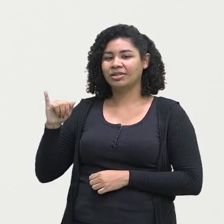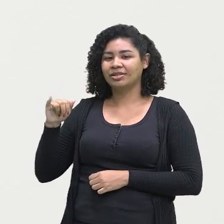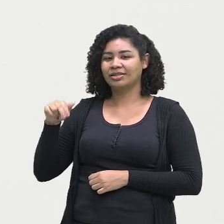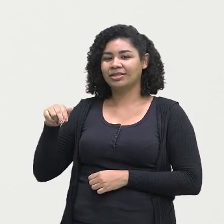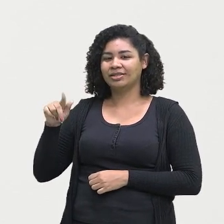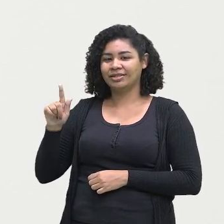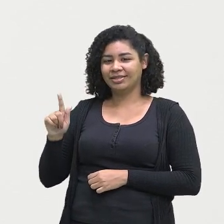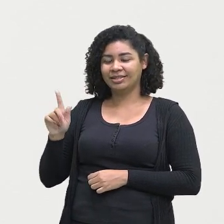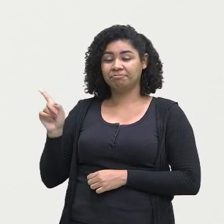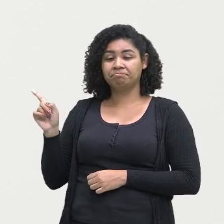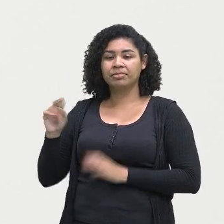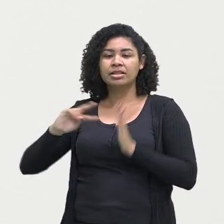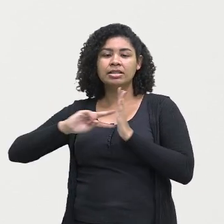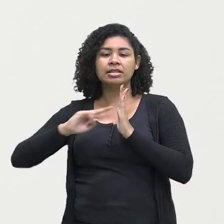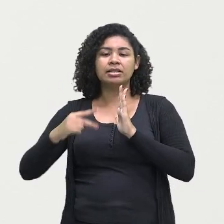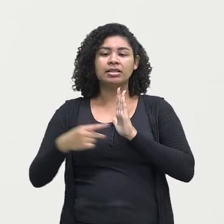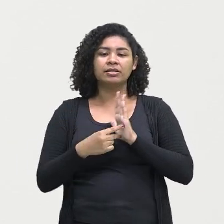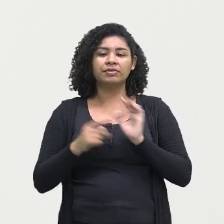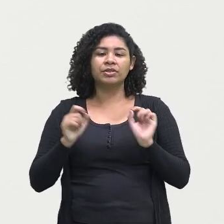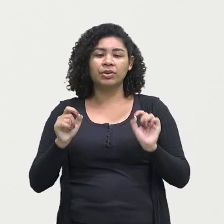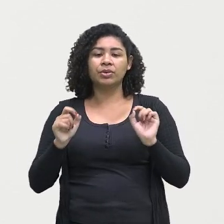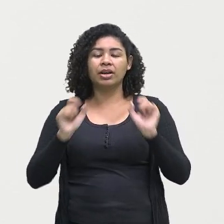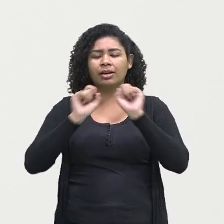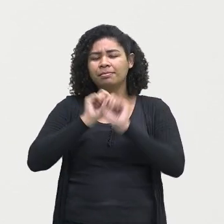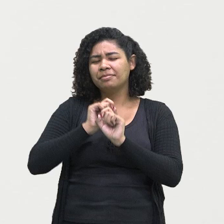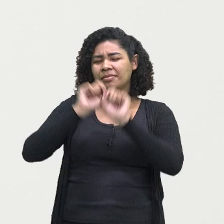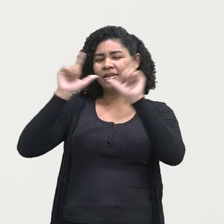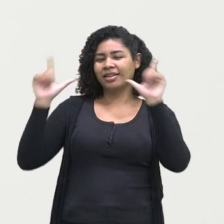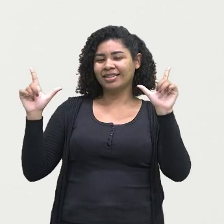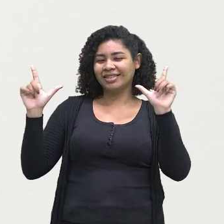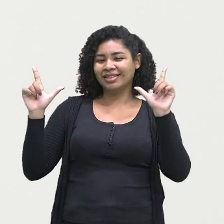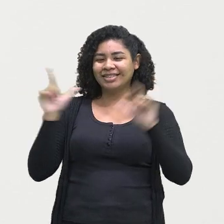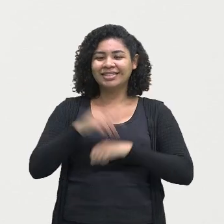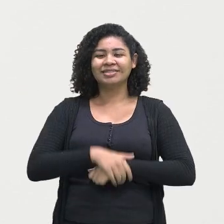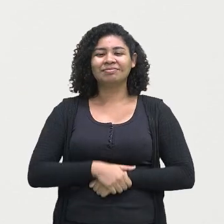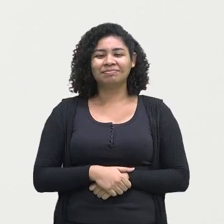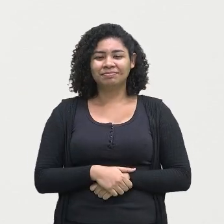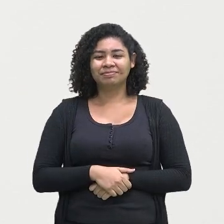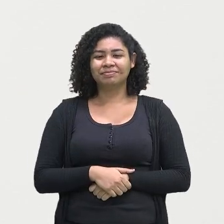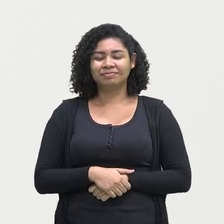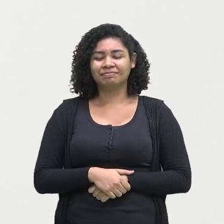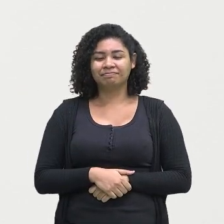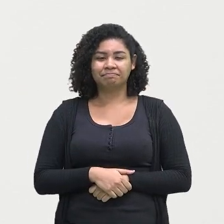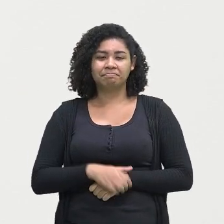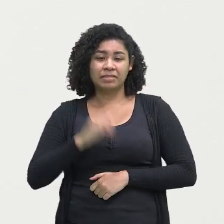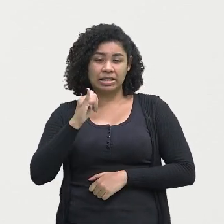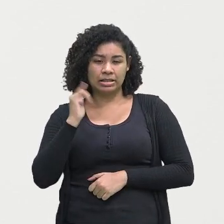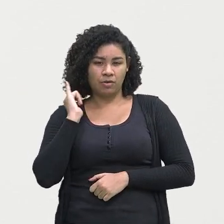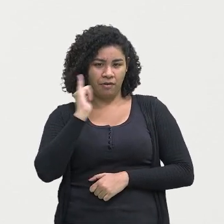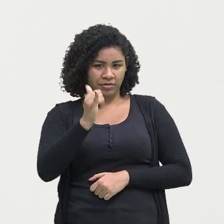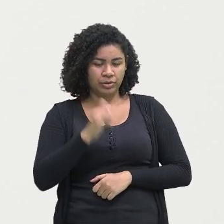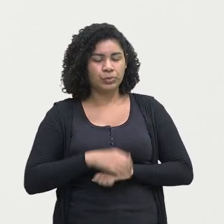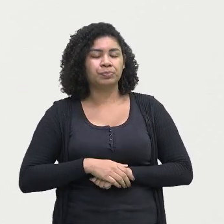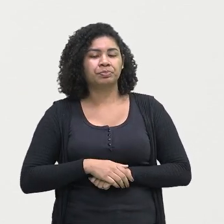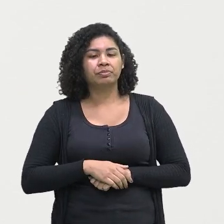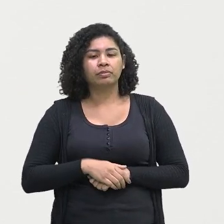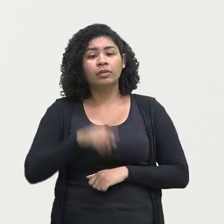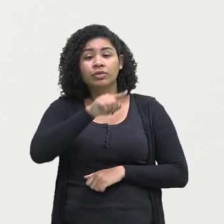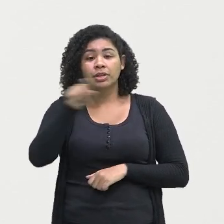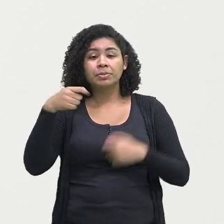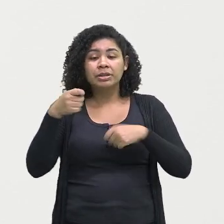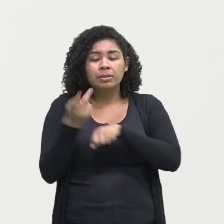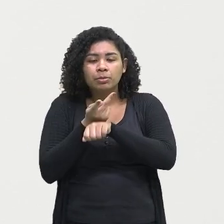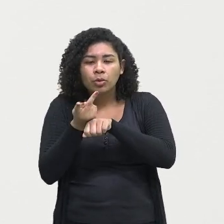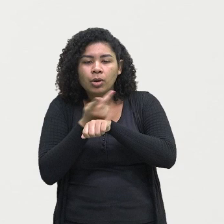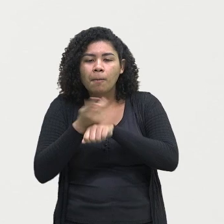Morning, que significa manhã. Se eu dissesse assim para vocês, procurem uma palavra aí nessa primeira parte do texto que